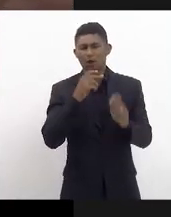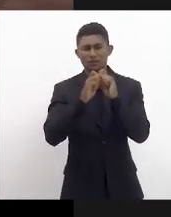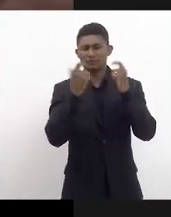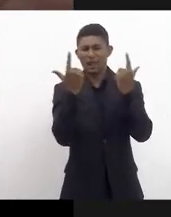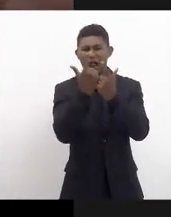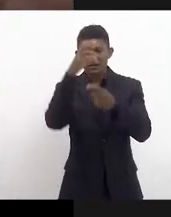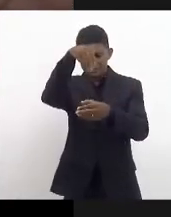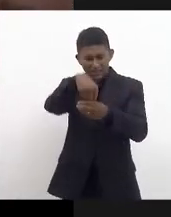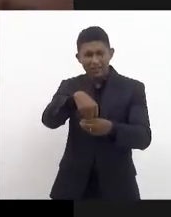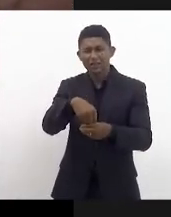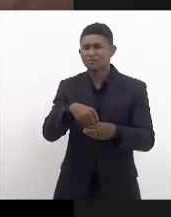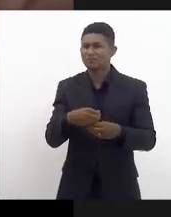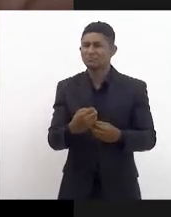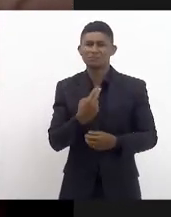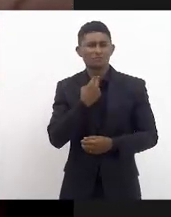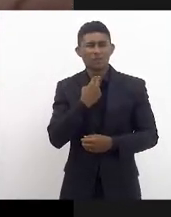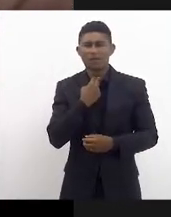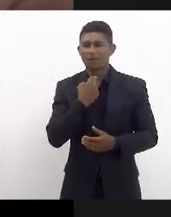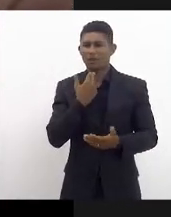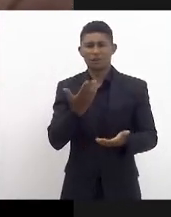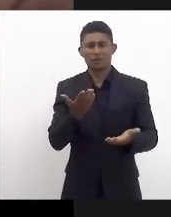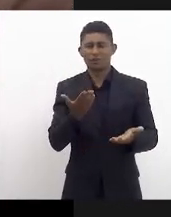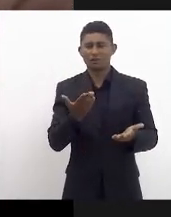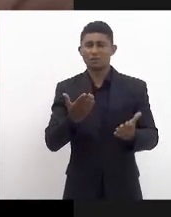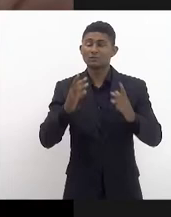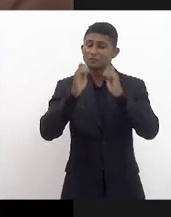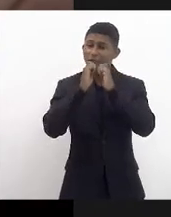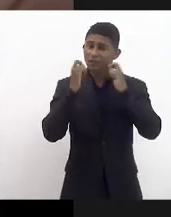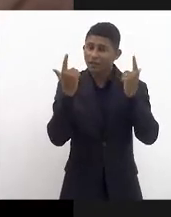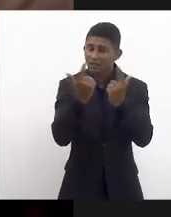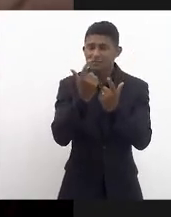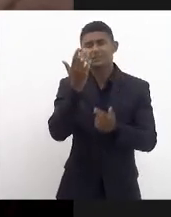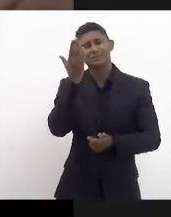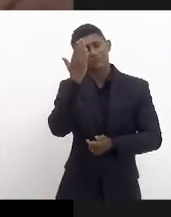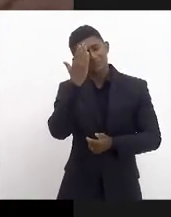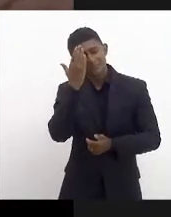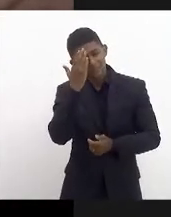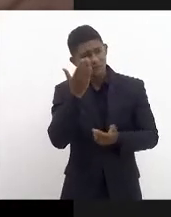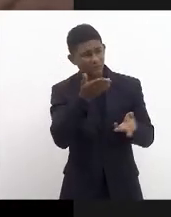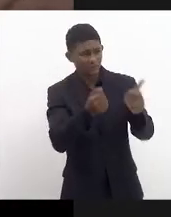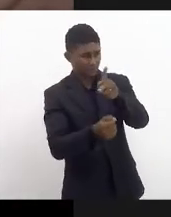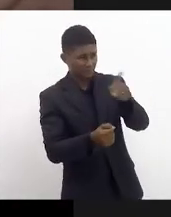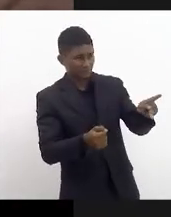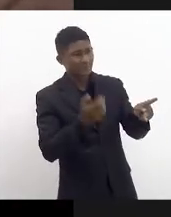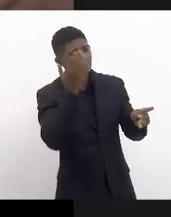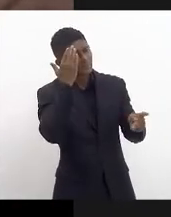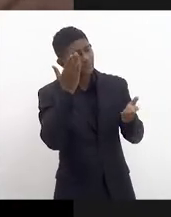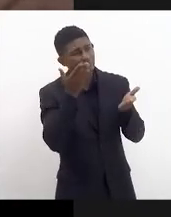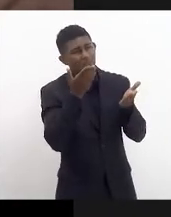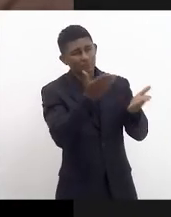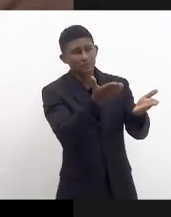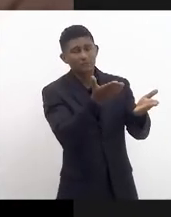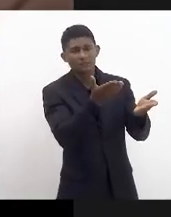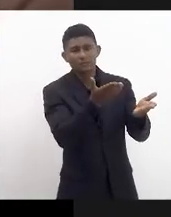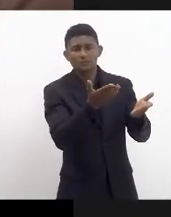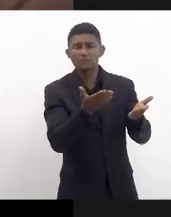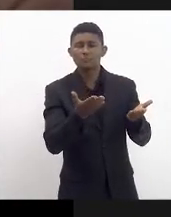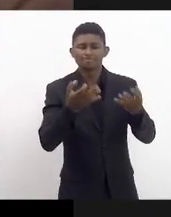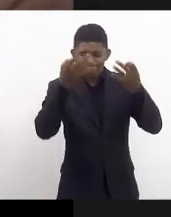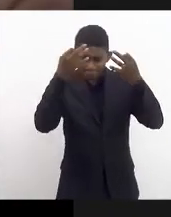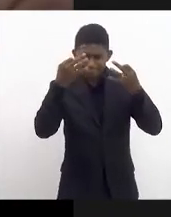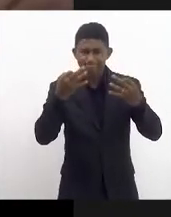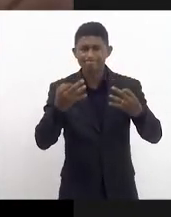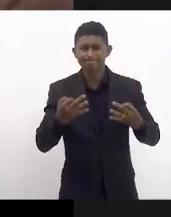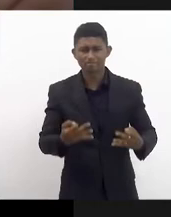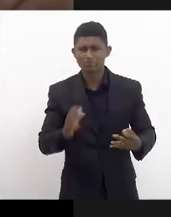fluminense, na relação que essa casa construiu sob a presidência de Vossa Excelência, deputado André Ciliano. Isso